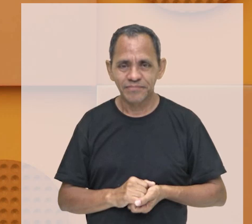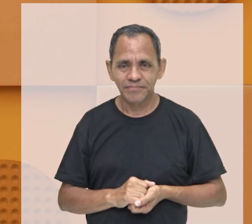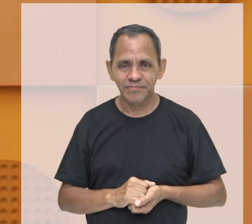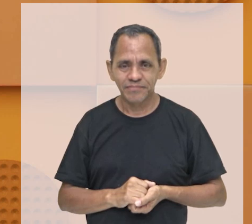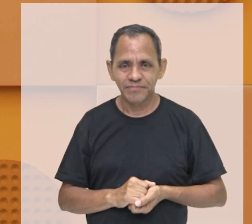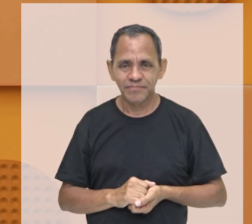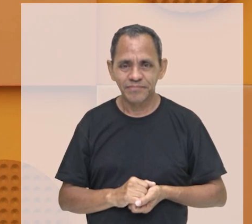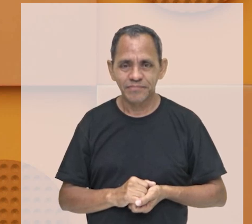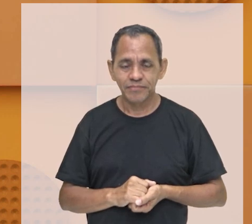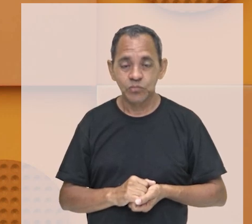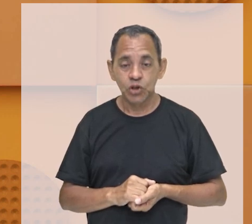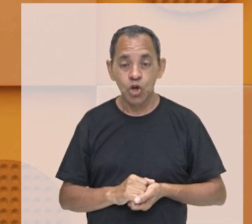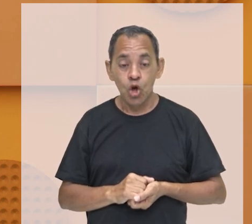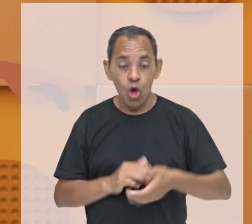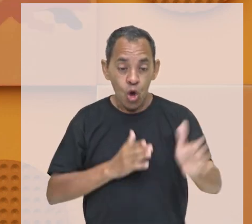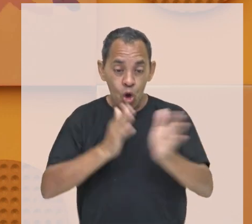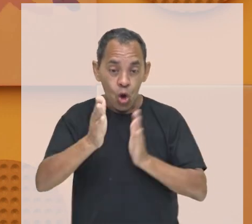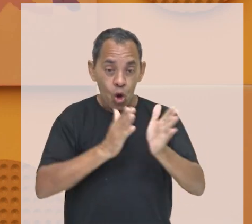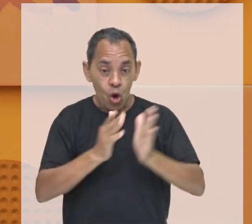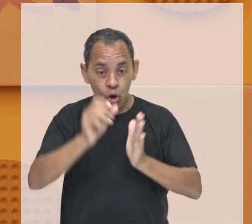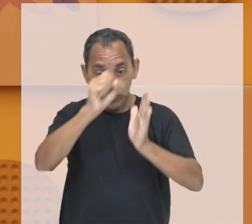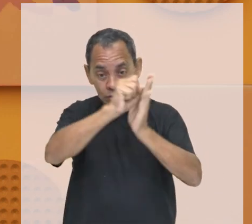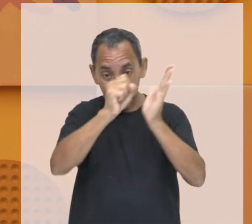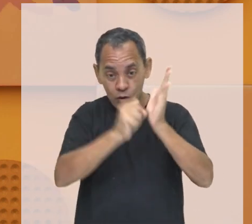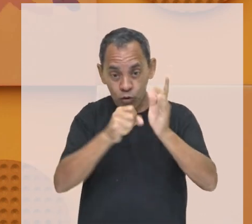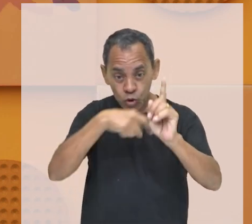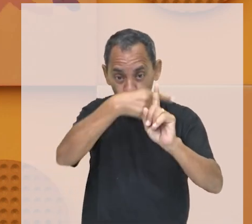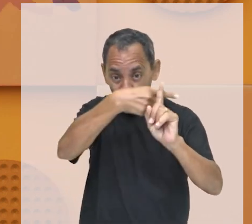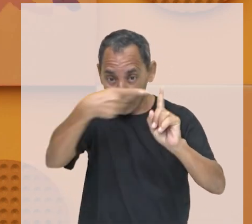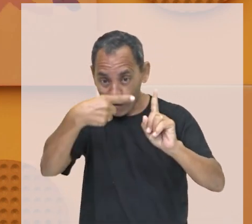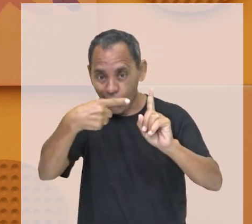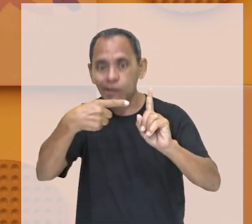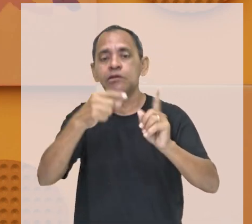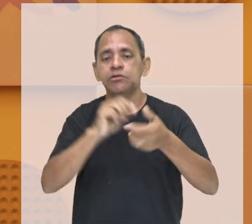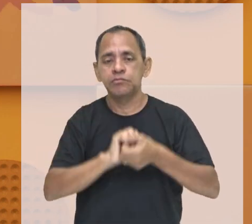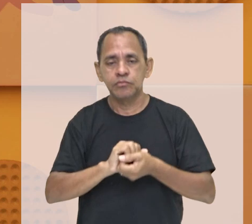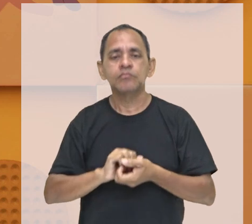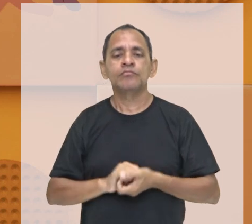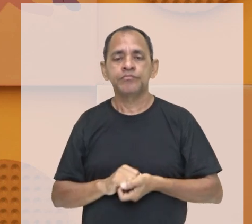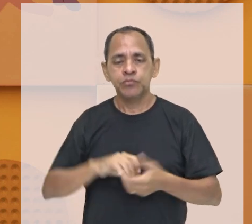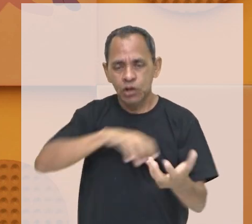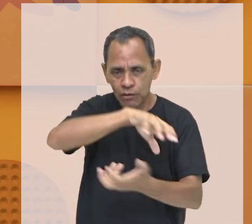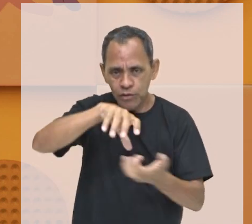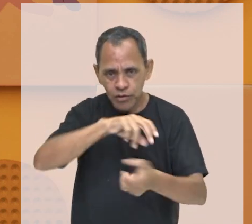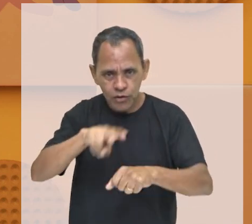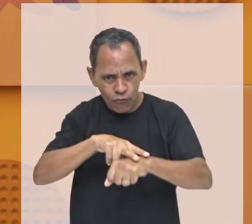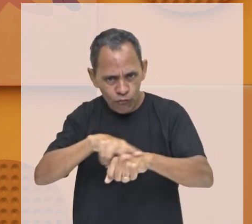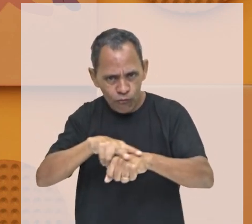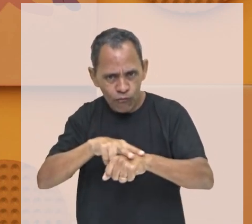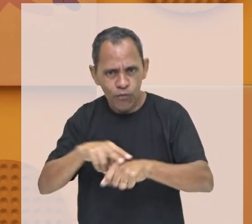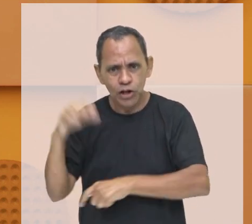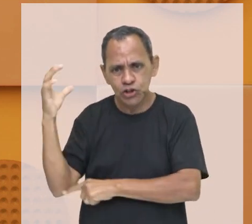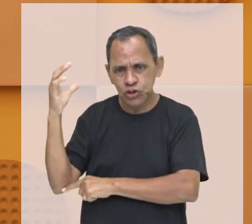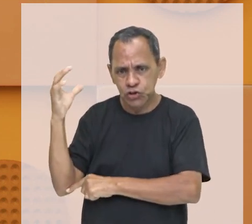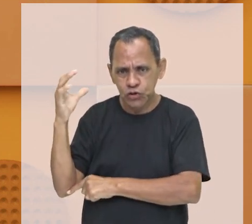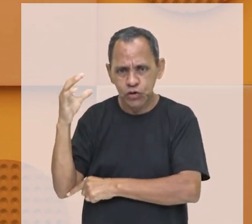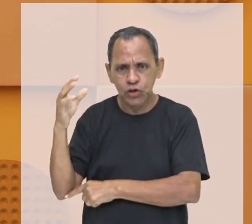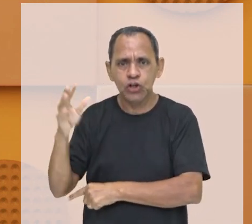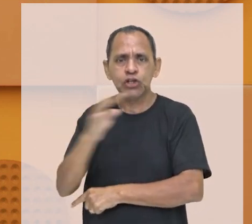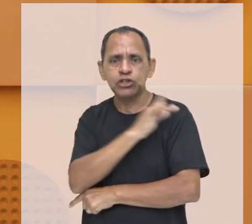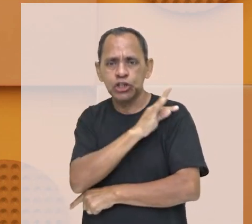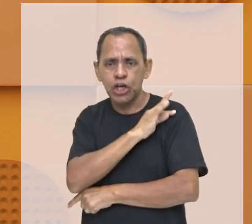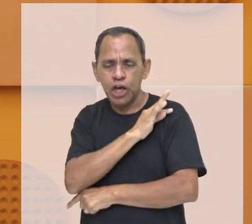Na segunda metade do século XX, a Revolução Verde trouxe avanços científicos e técnicos para a agricultura. Com